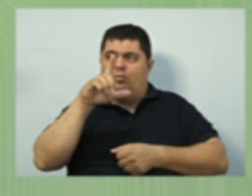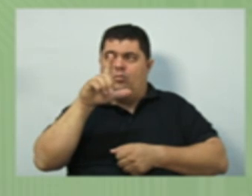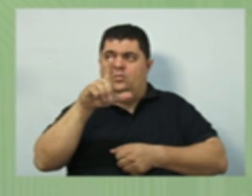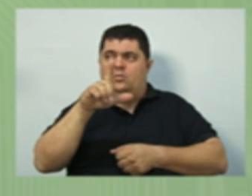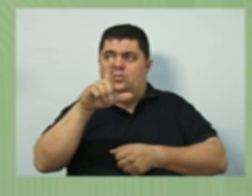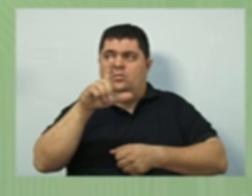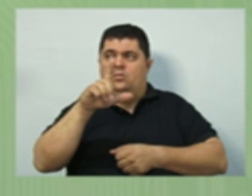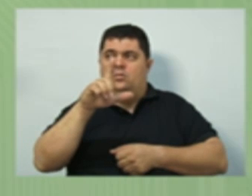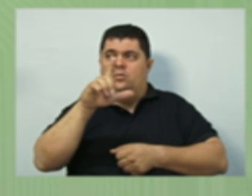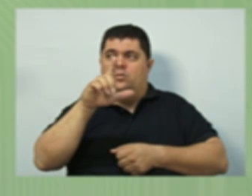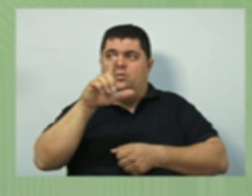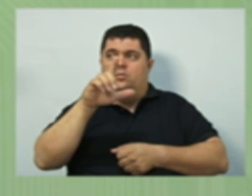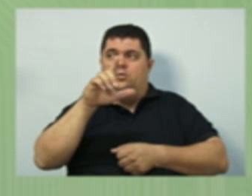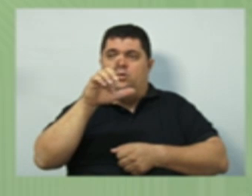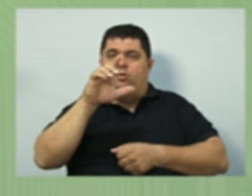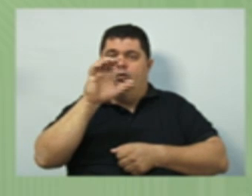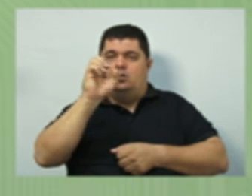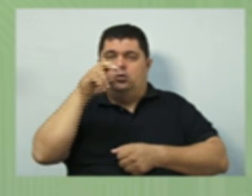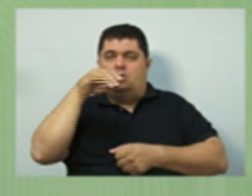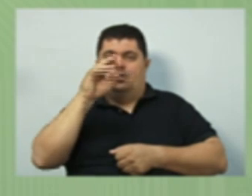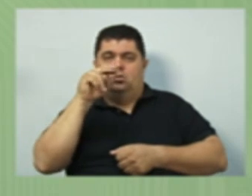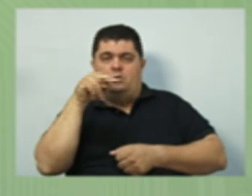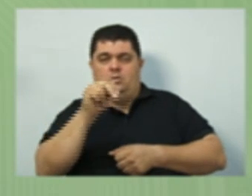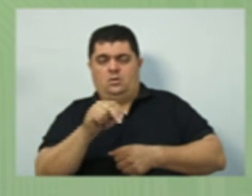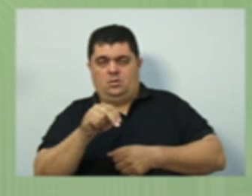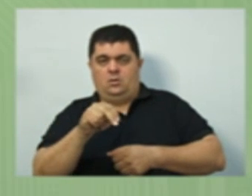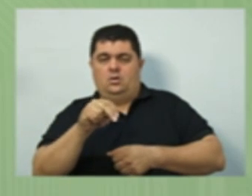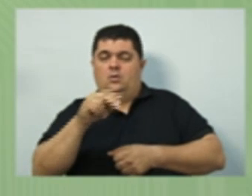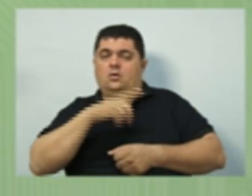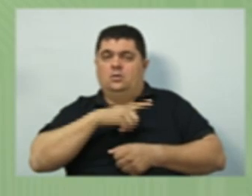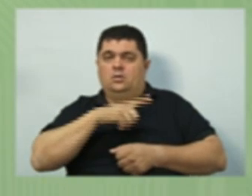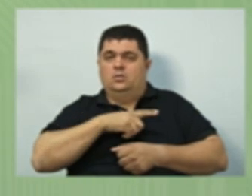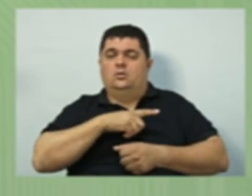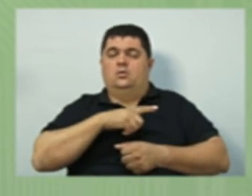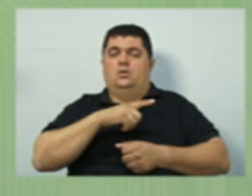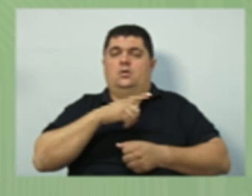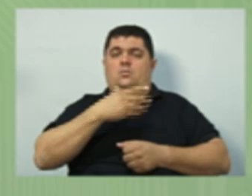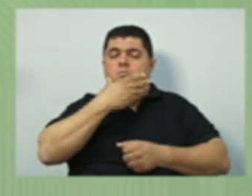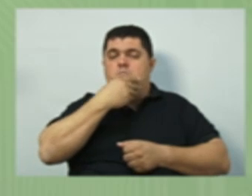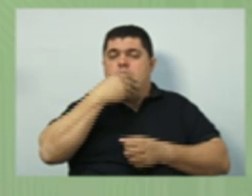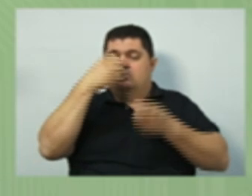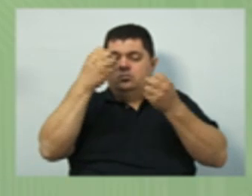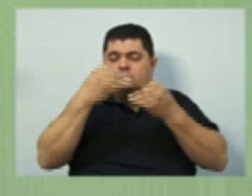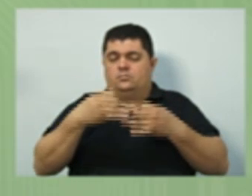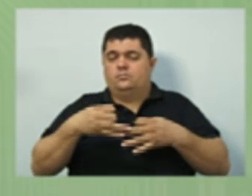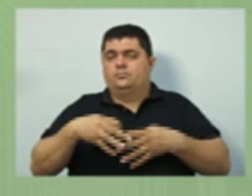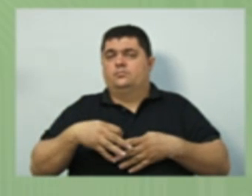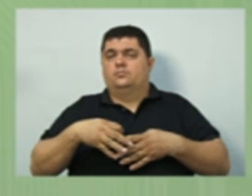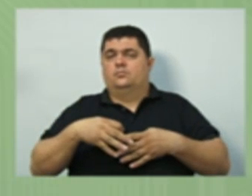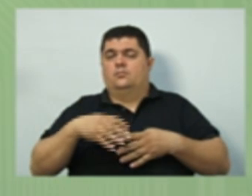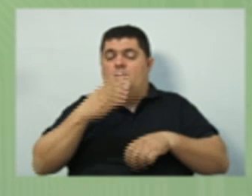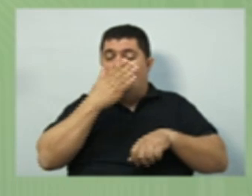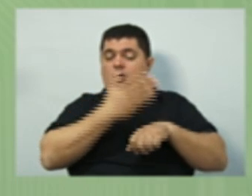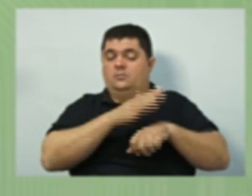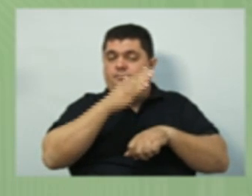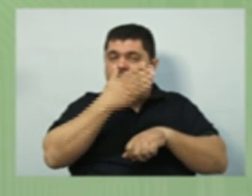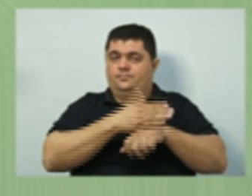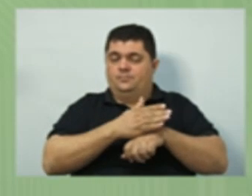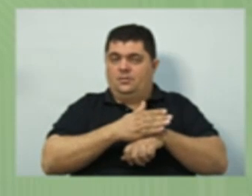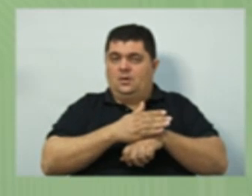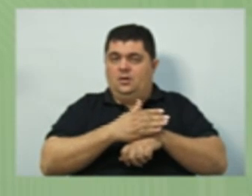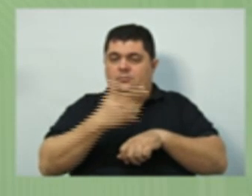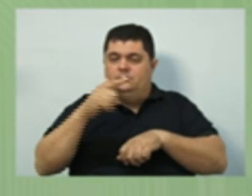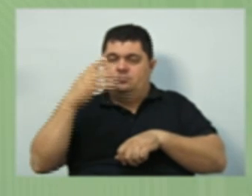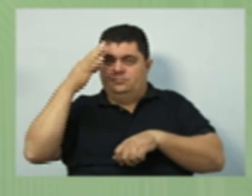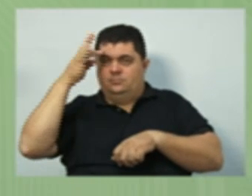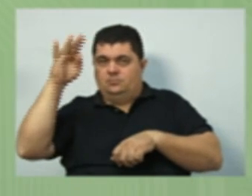de reflexão, de prática do mundo ocidental. Ele diz, prática sem